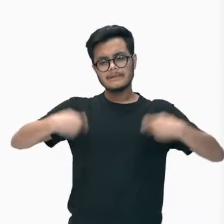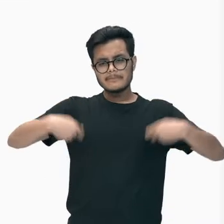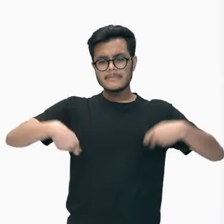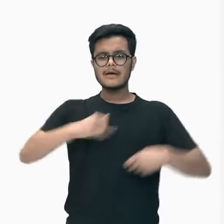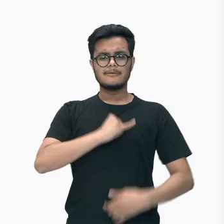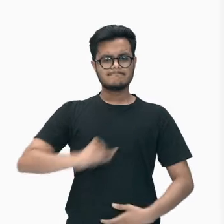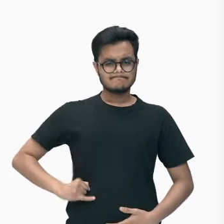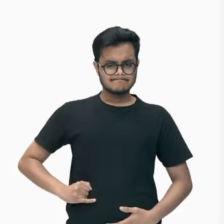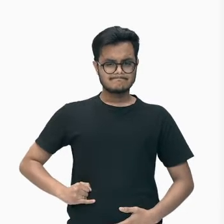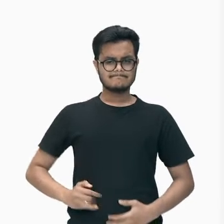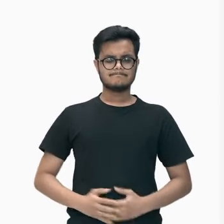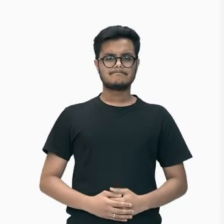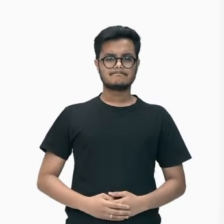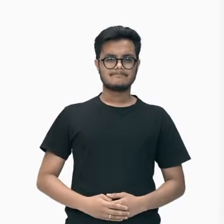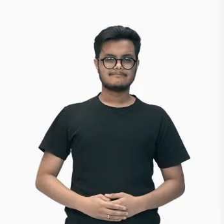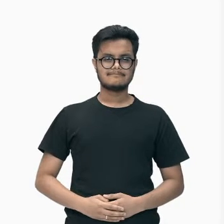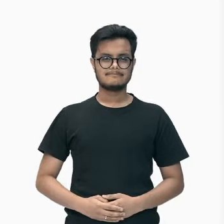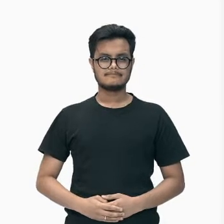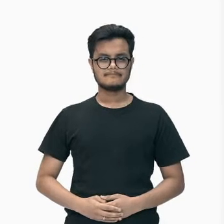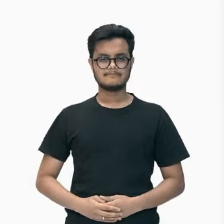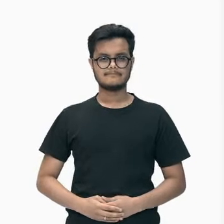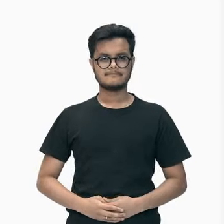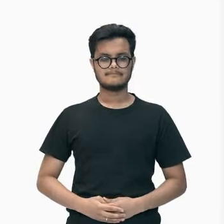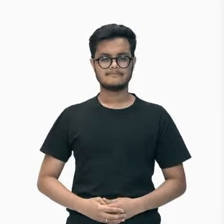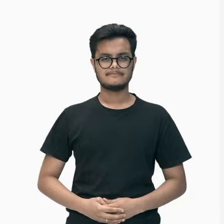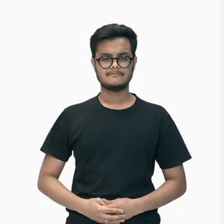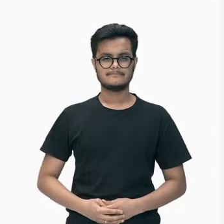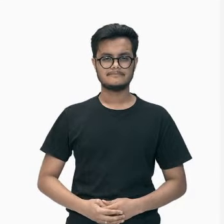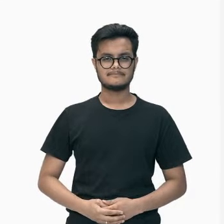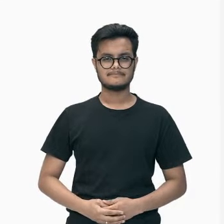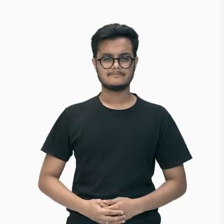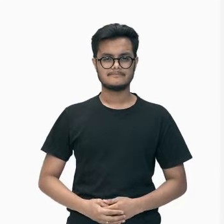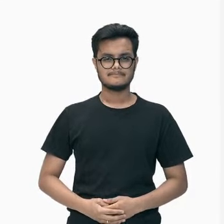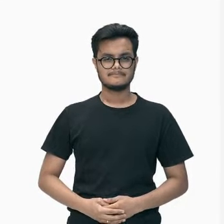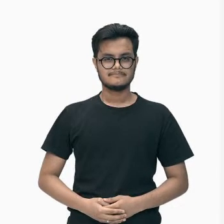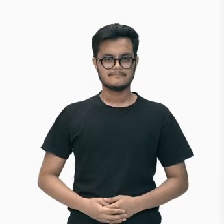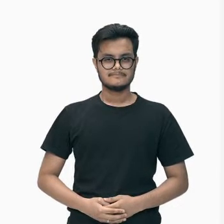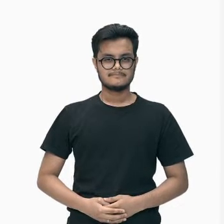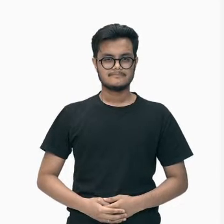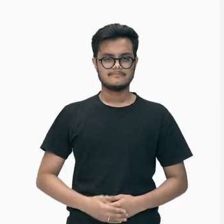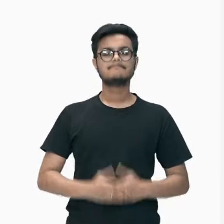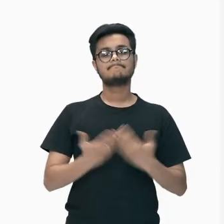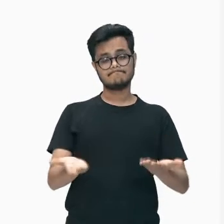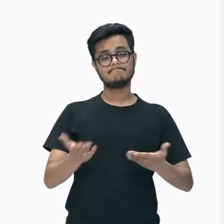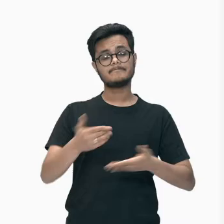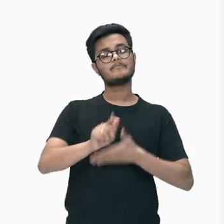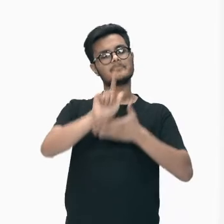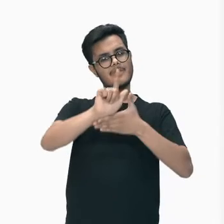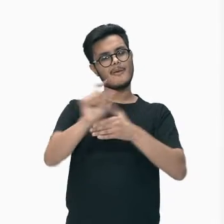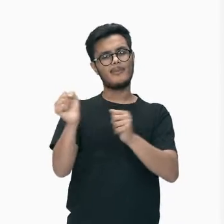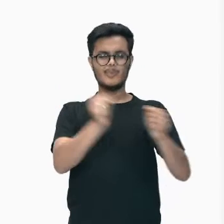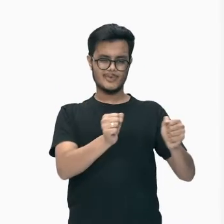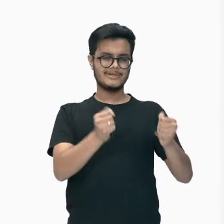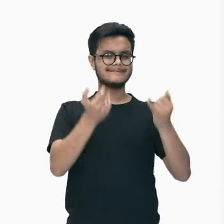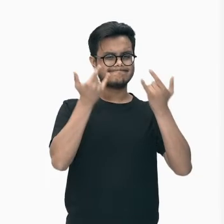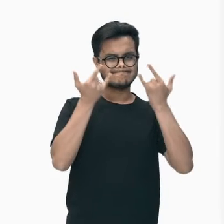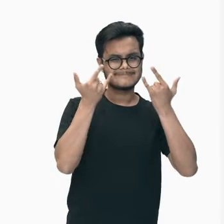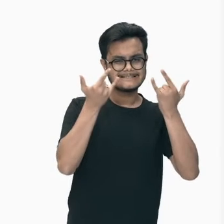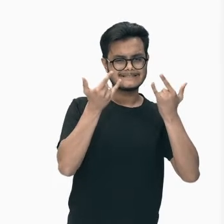de manter o país unificado, mas também preservar os seus privilégios. Por